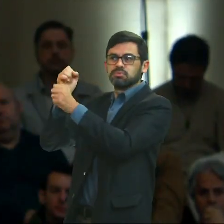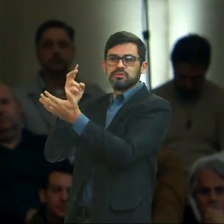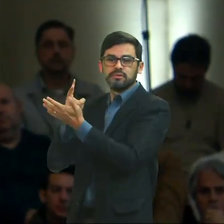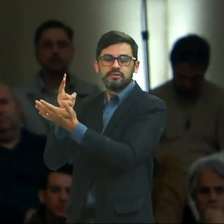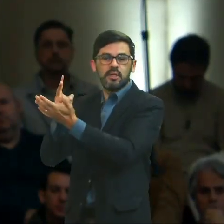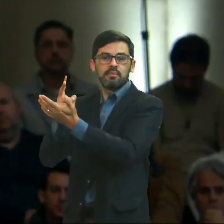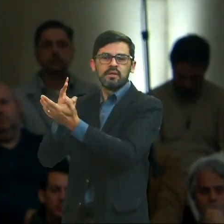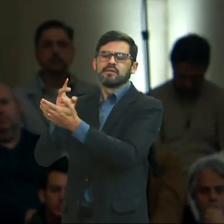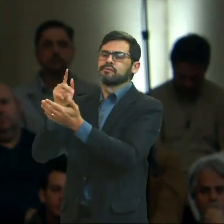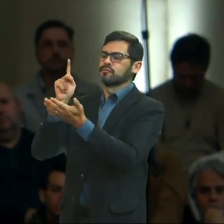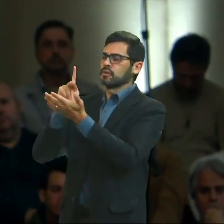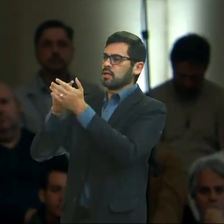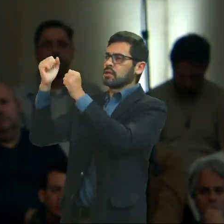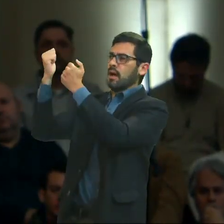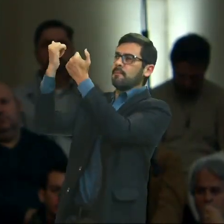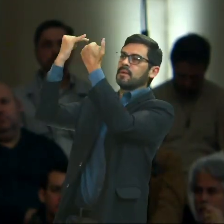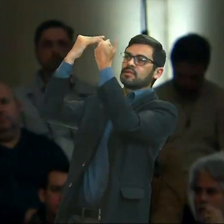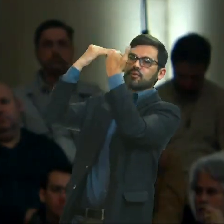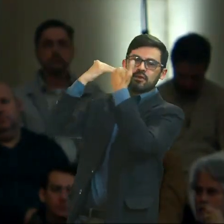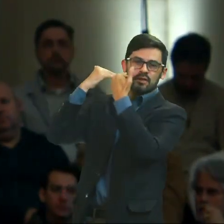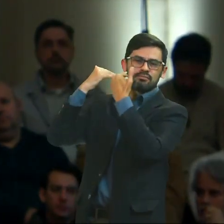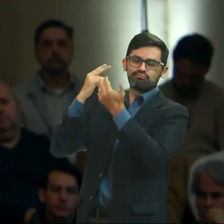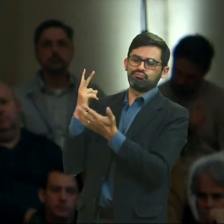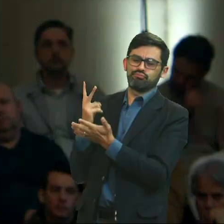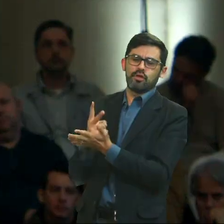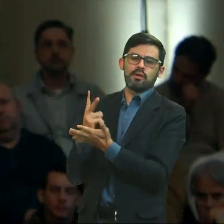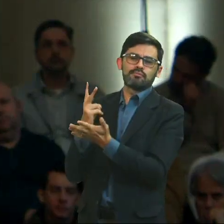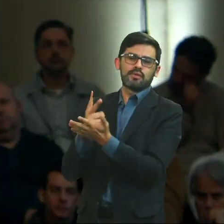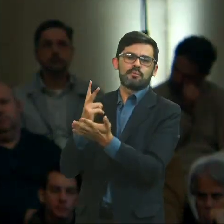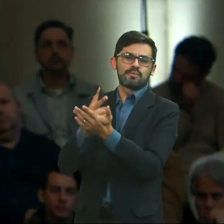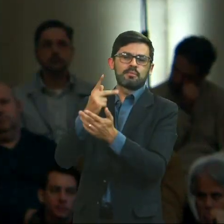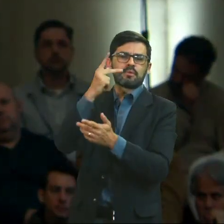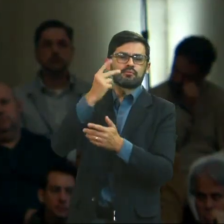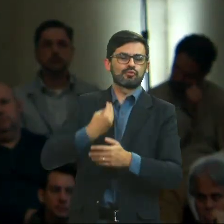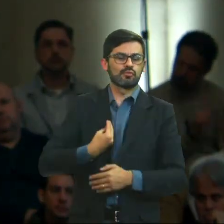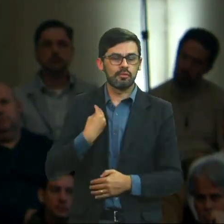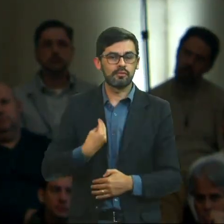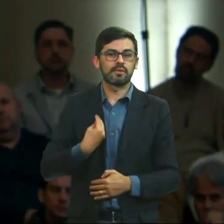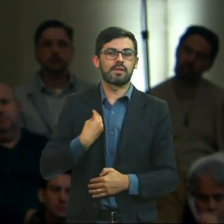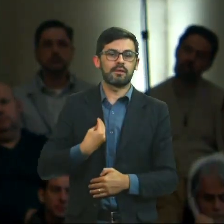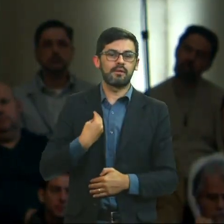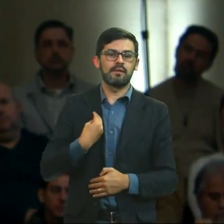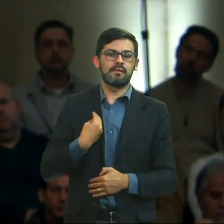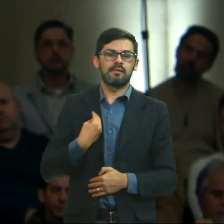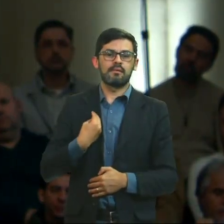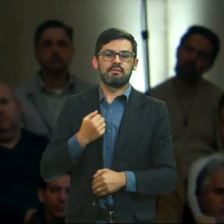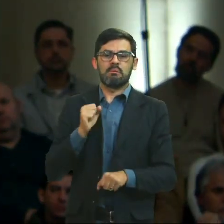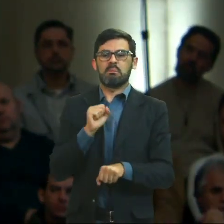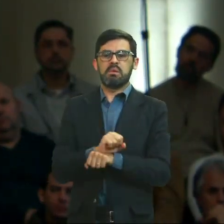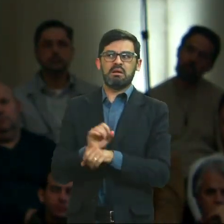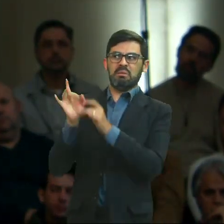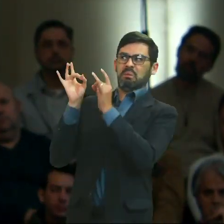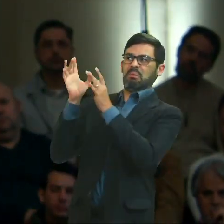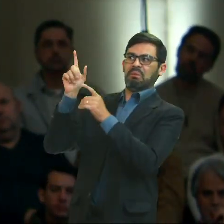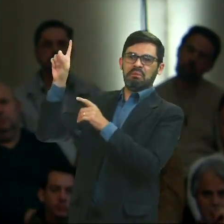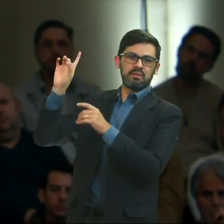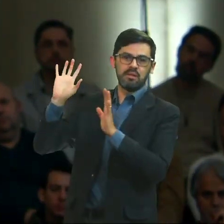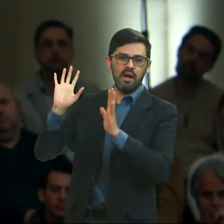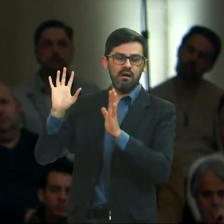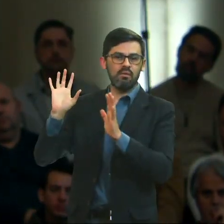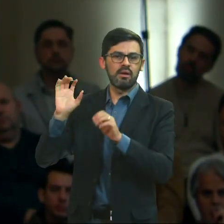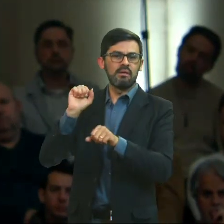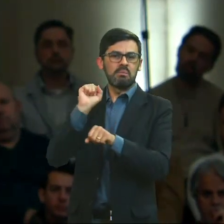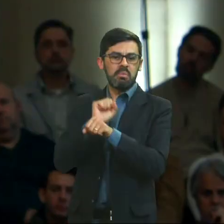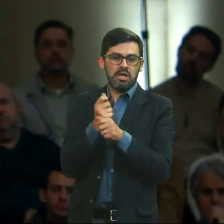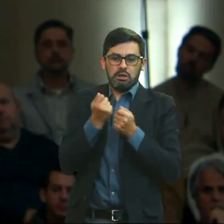e o favor de Deus não vai cessar na sua vida. Para de ser mesquinho em nome de Jesus. Para